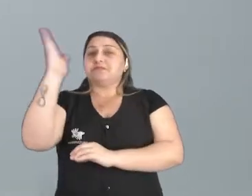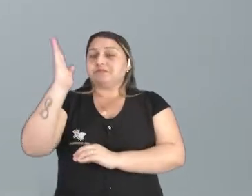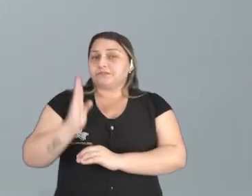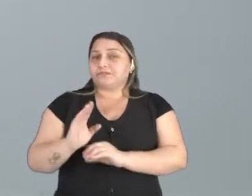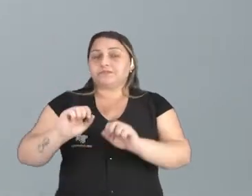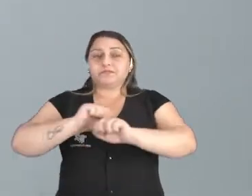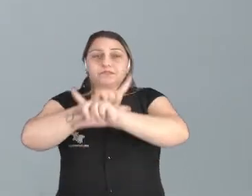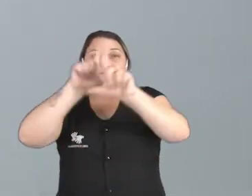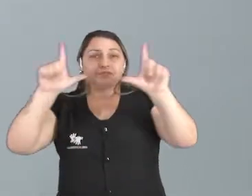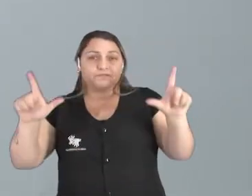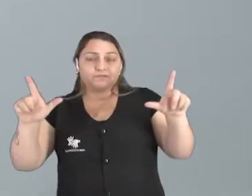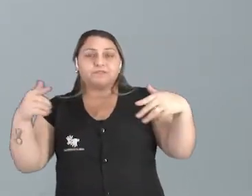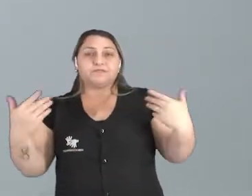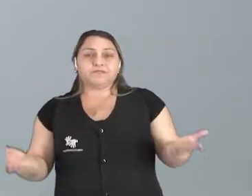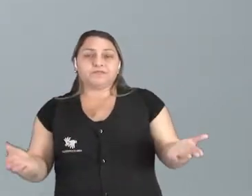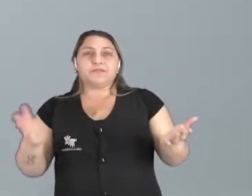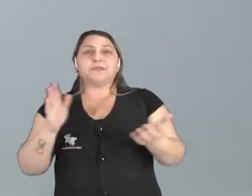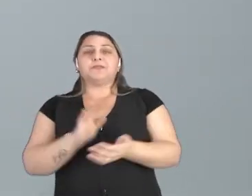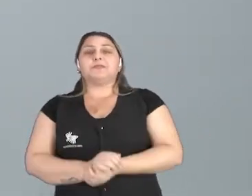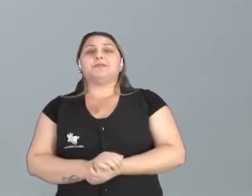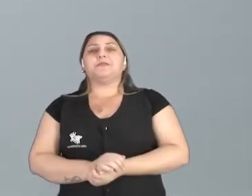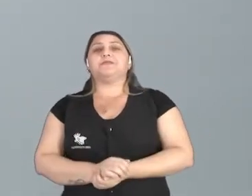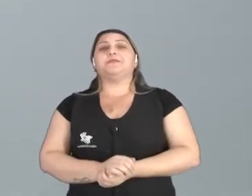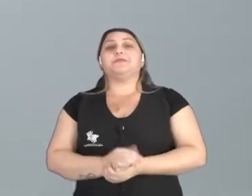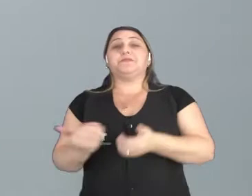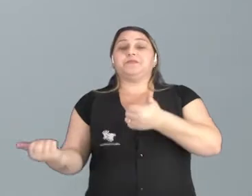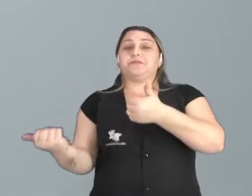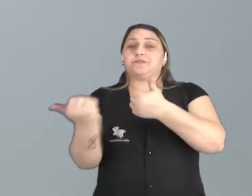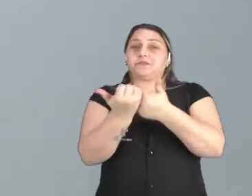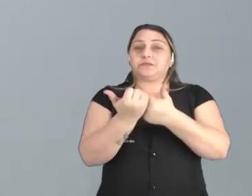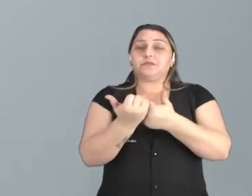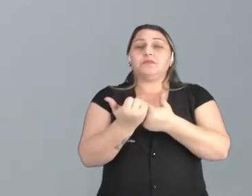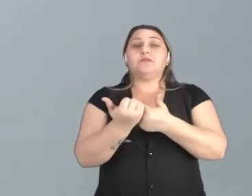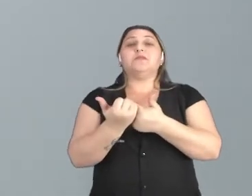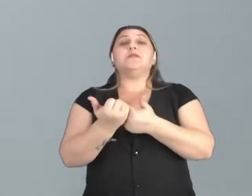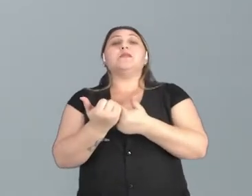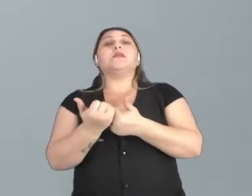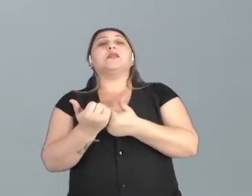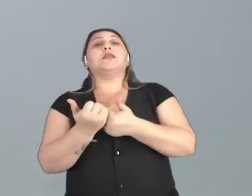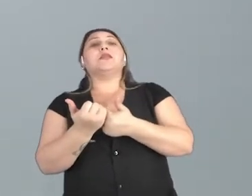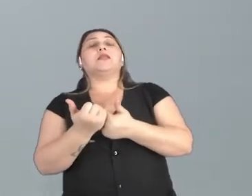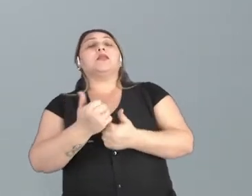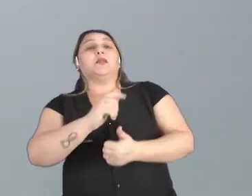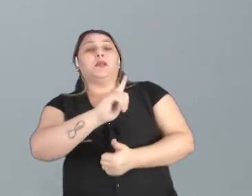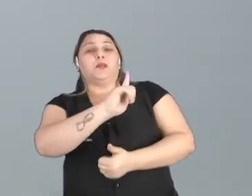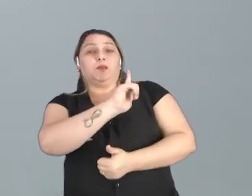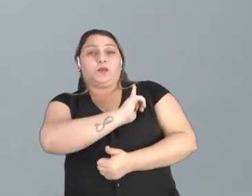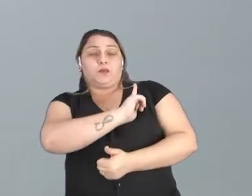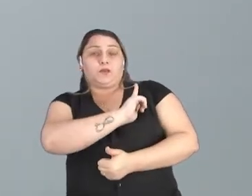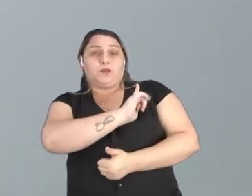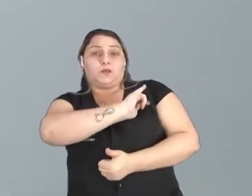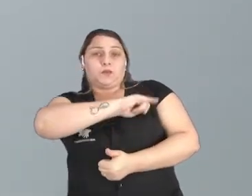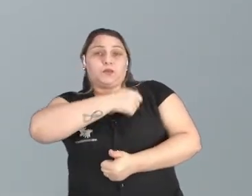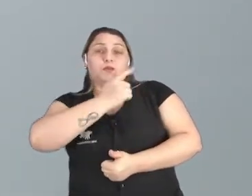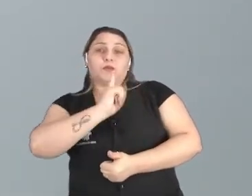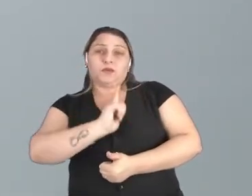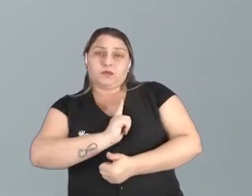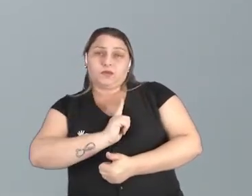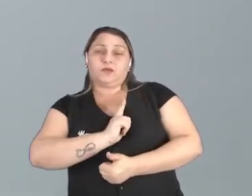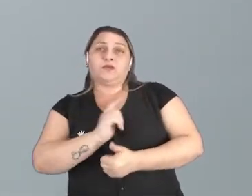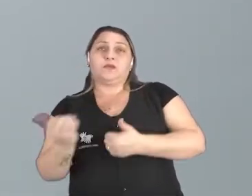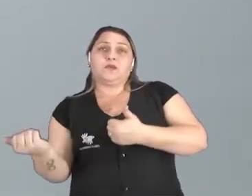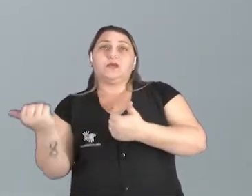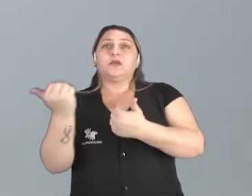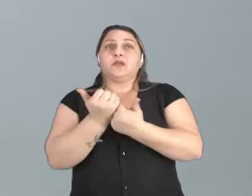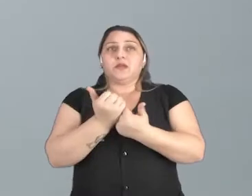e isso, claro, que vai repercutir quando o seu vice, né, o Jango aí vai tomar a posse, ok, pessoal? E aí, então, a gente